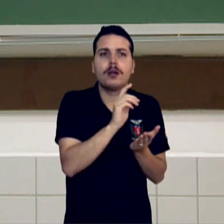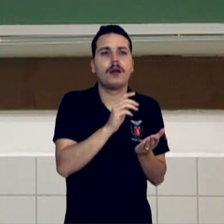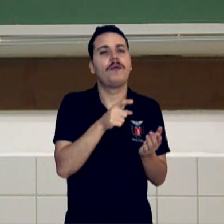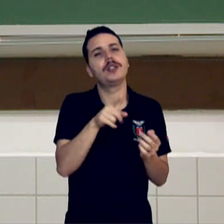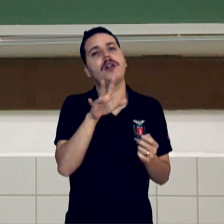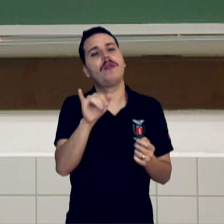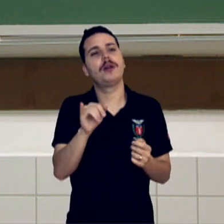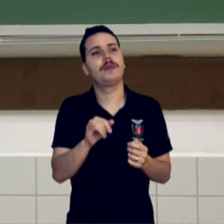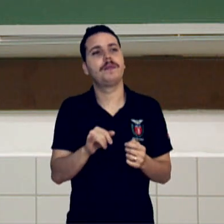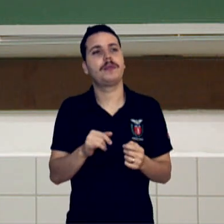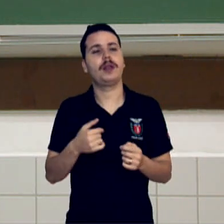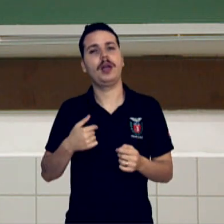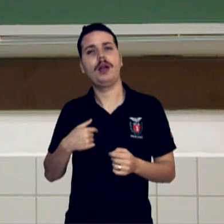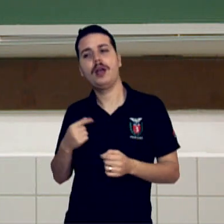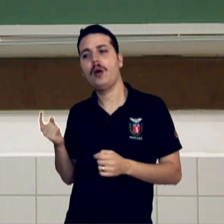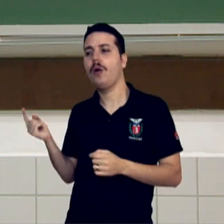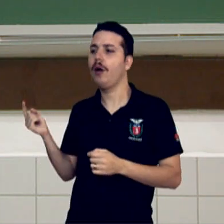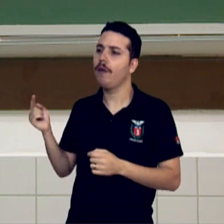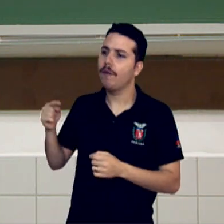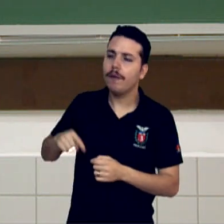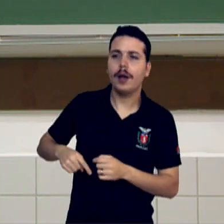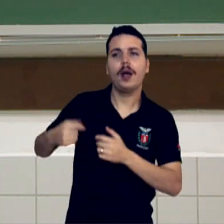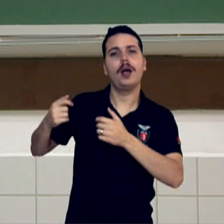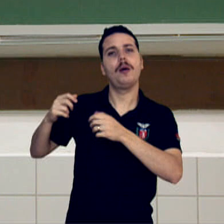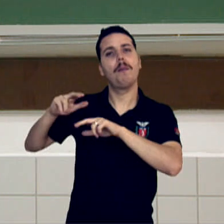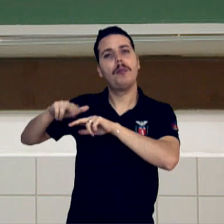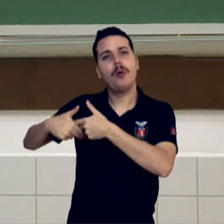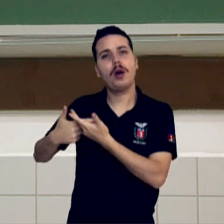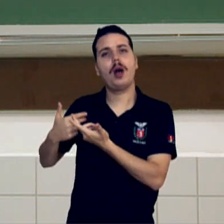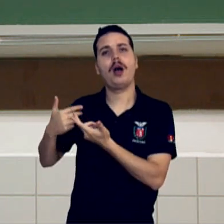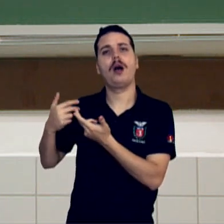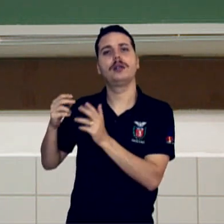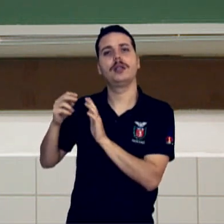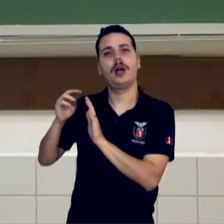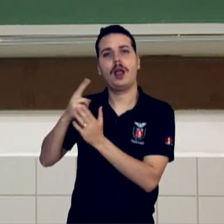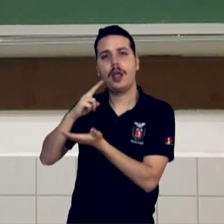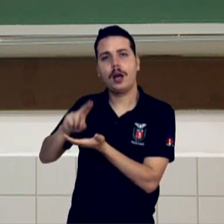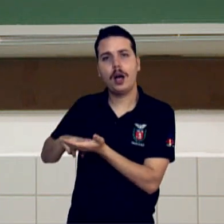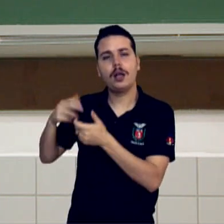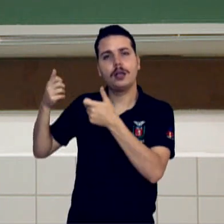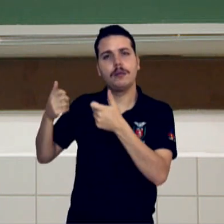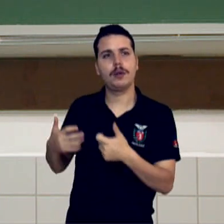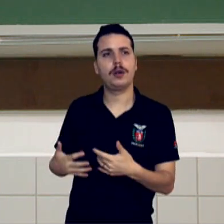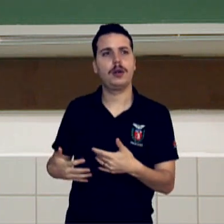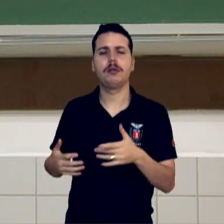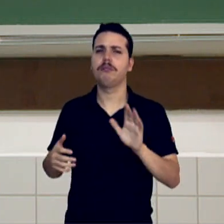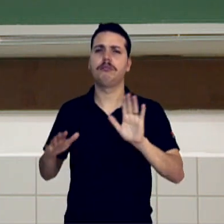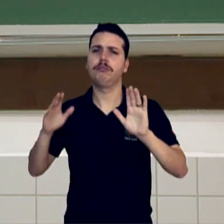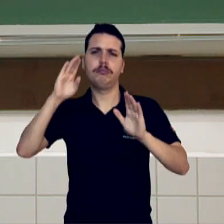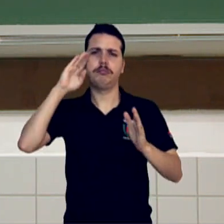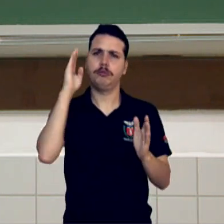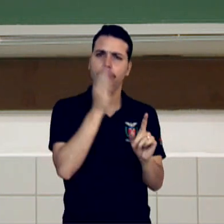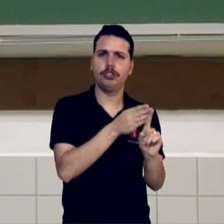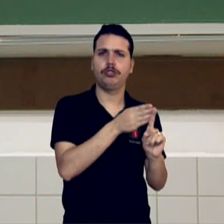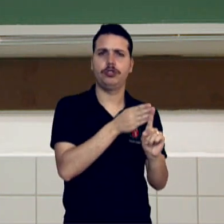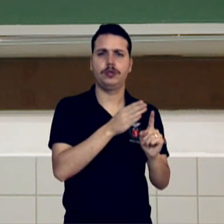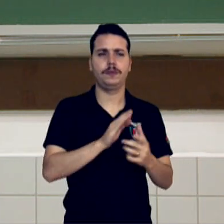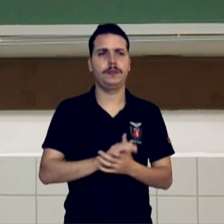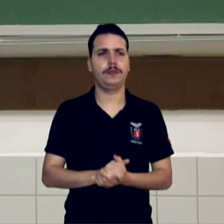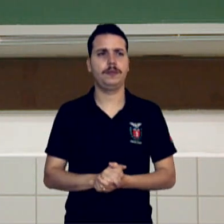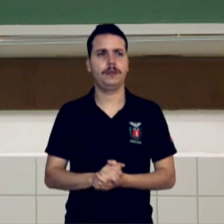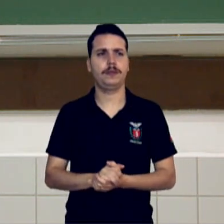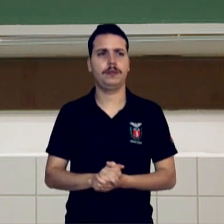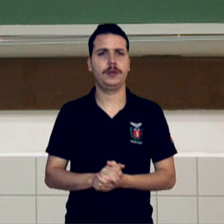vai dizer venho por meio desta, essa expressão não se usa mais, você vai direto ao assunto, né?